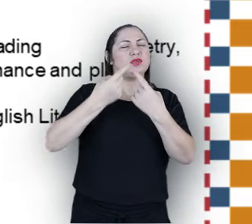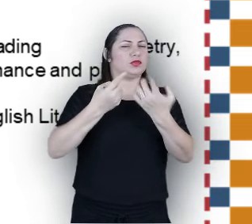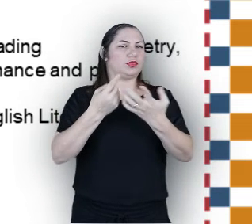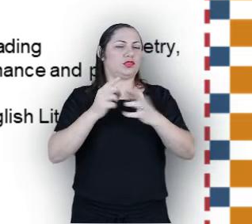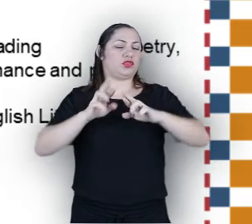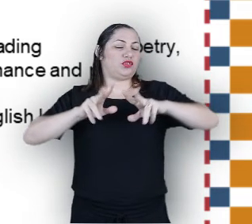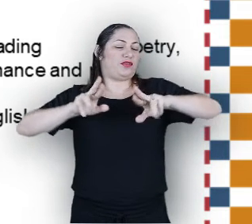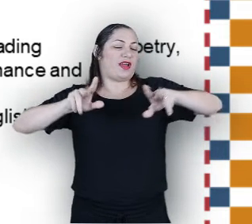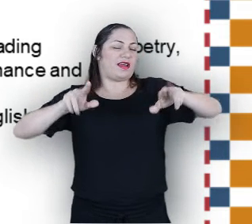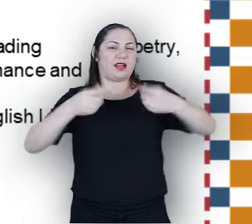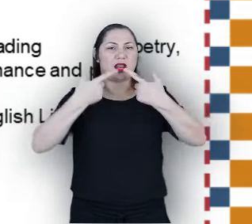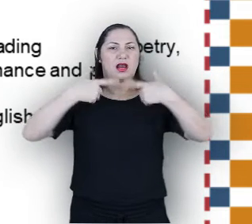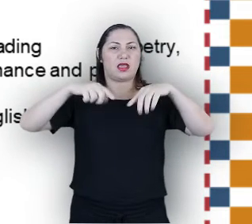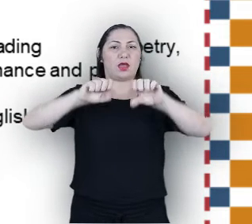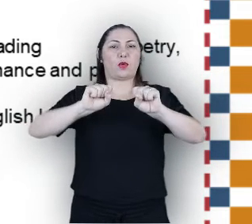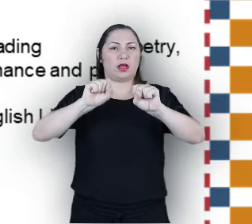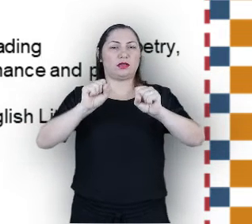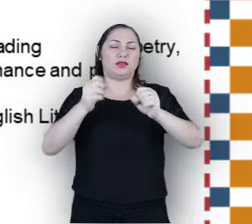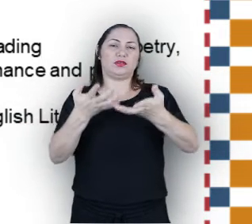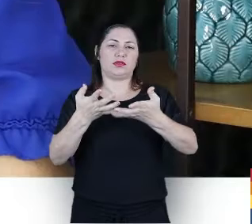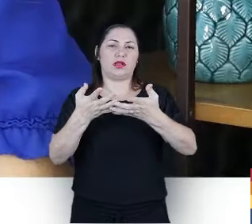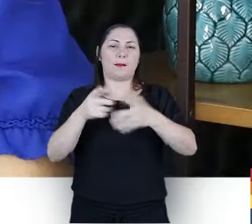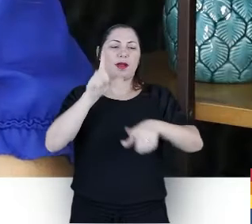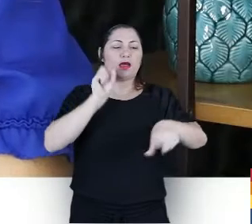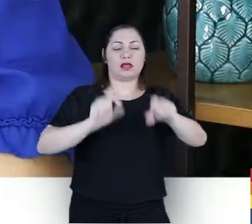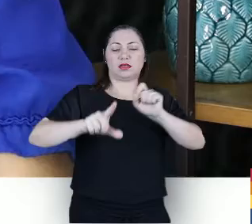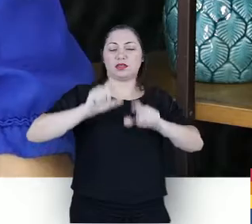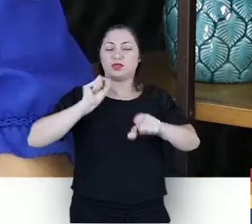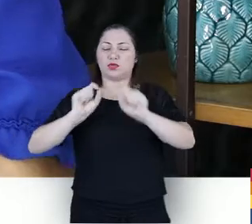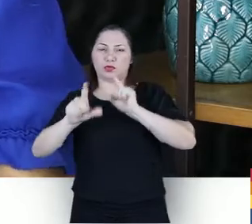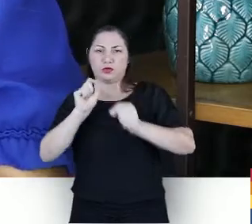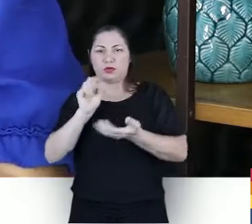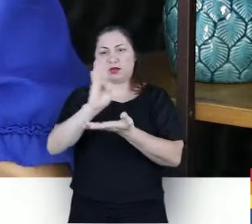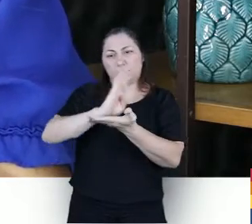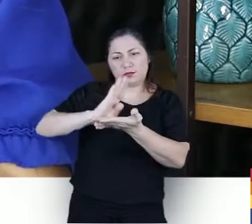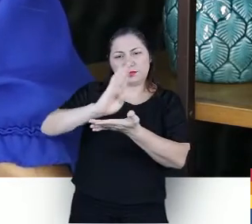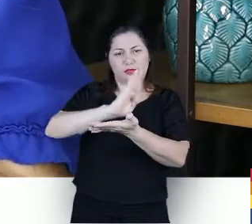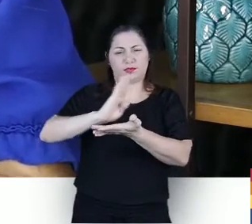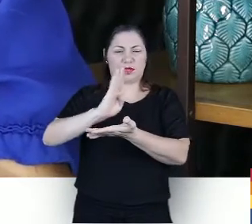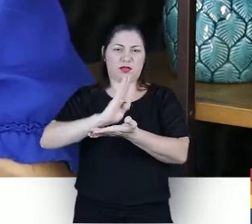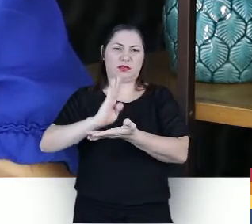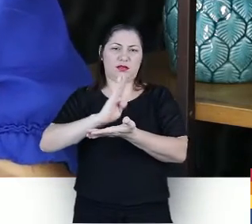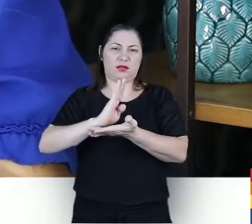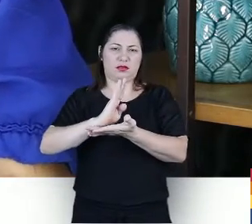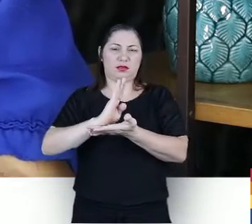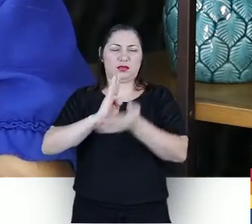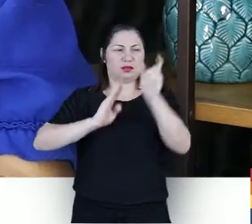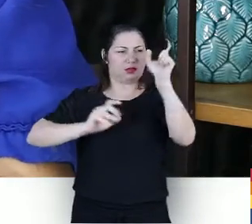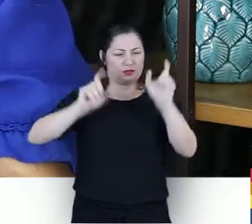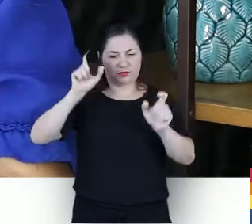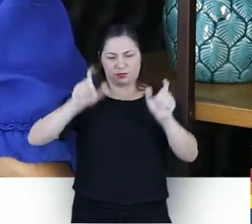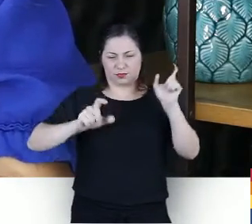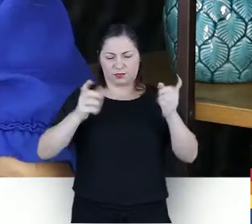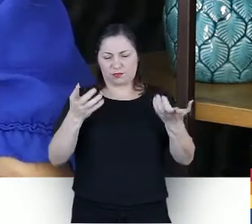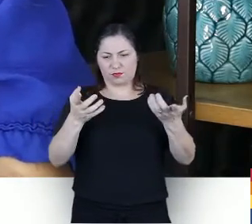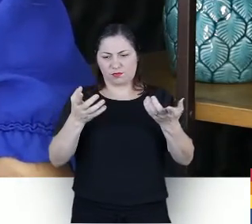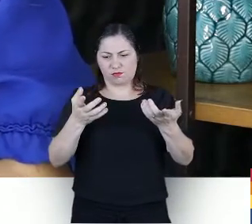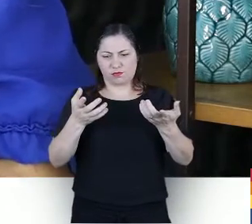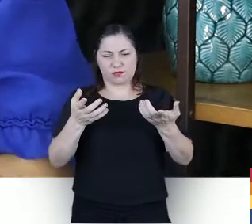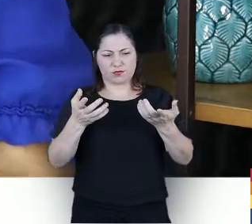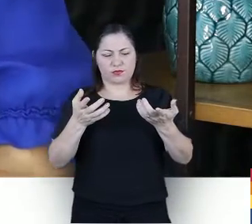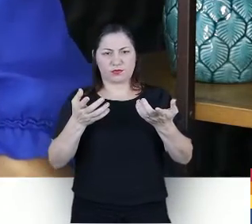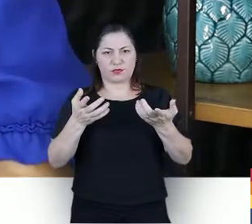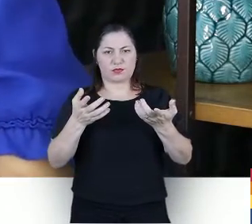em função de interesses pessoais e coletivos. Então, eu tenho que pensar hoje em que